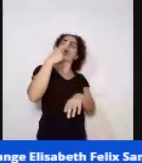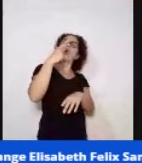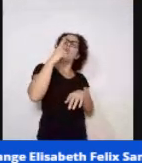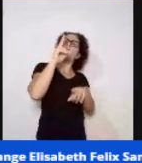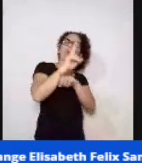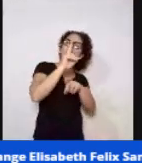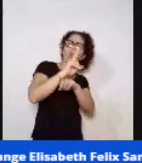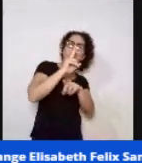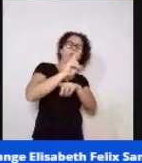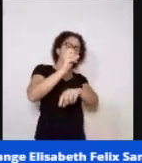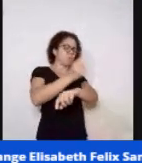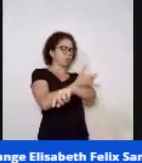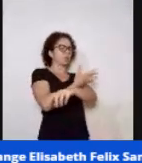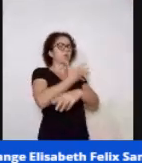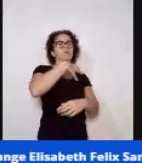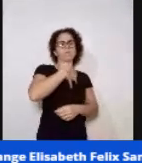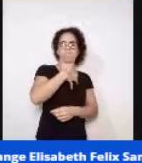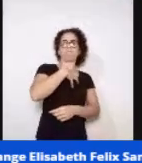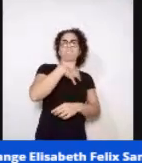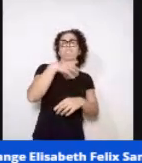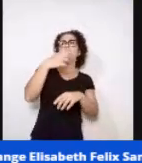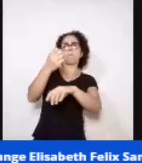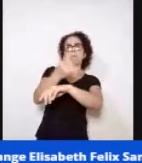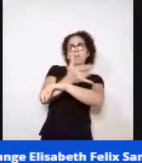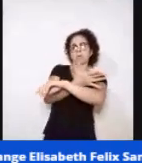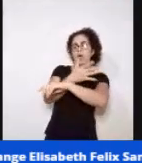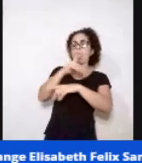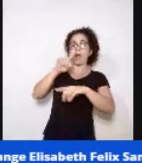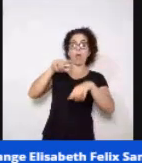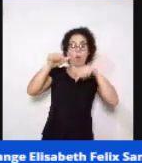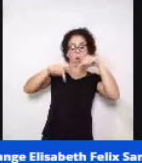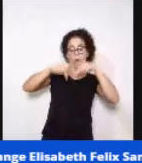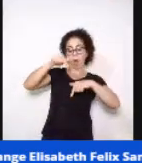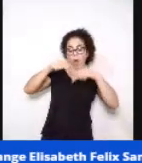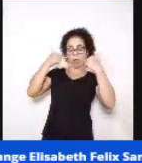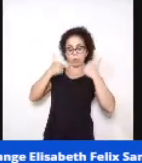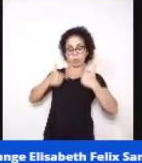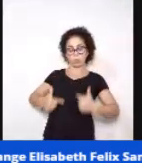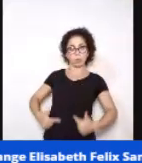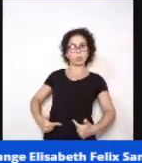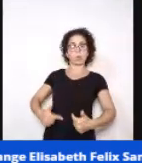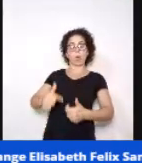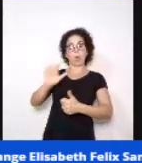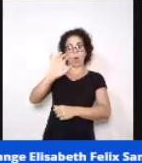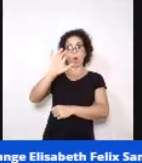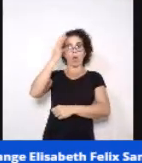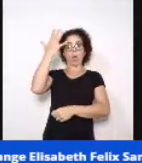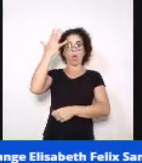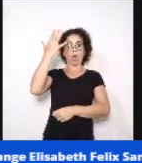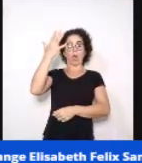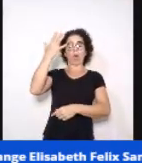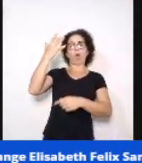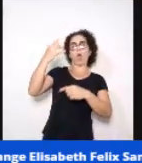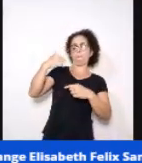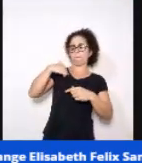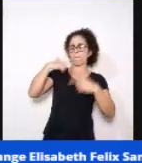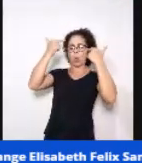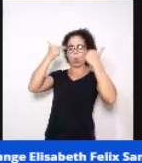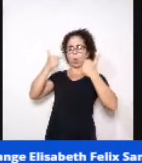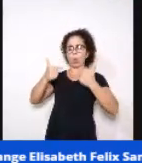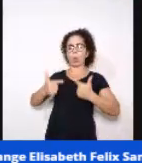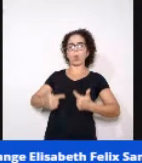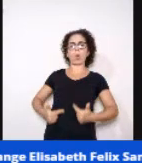reação química que acontece no meu organismo. Ou seja, é o meu corpo conversando comigo. Ele está me dando